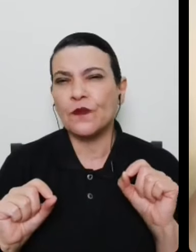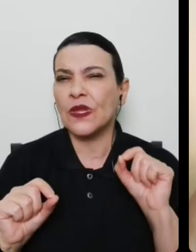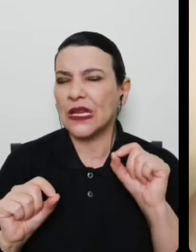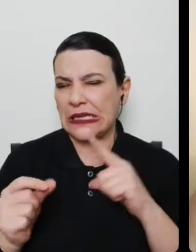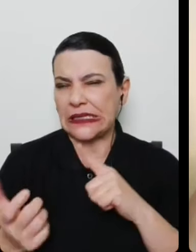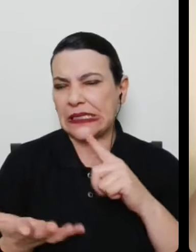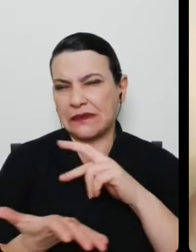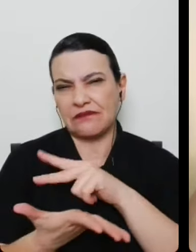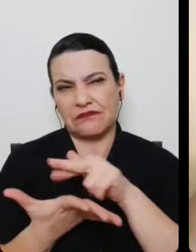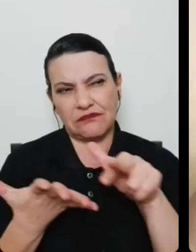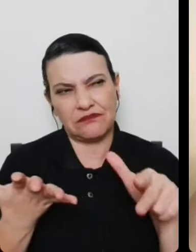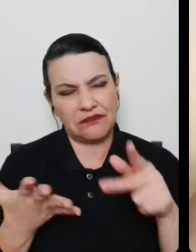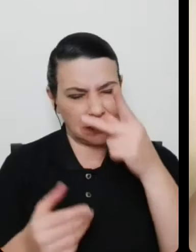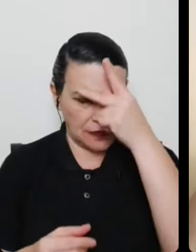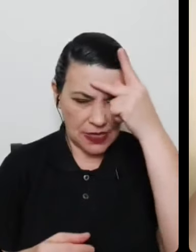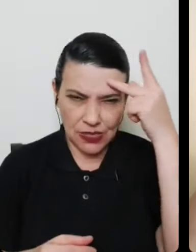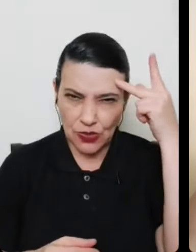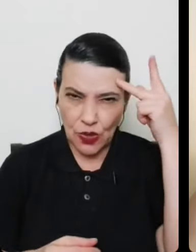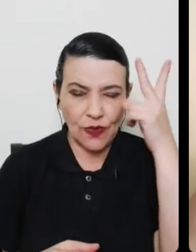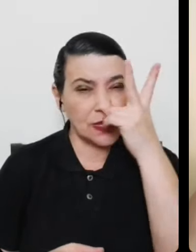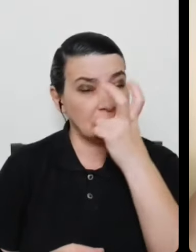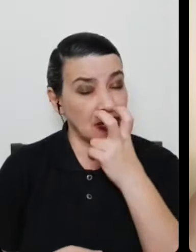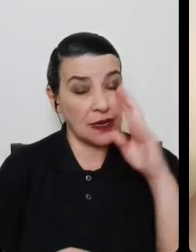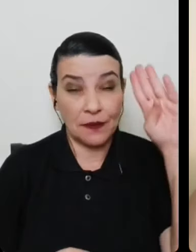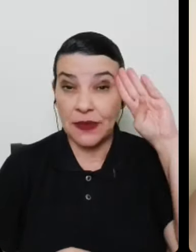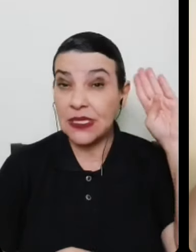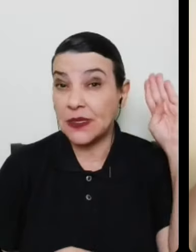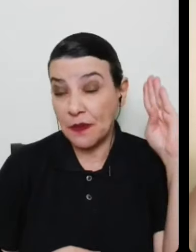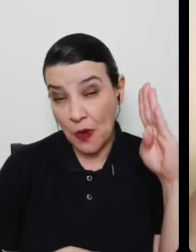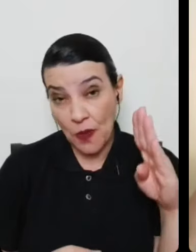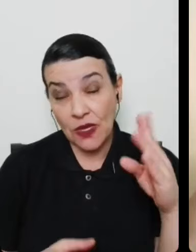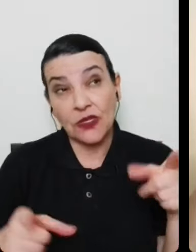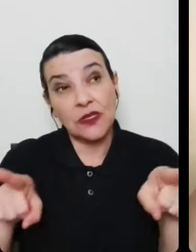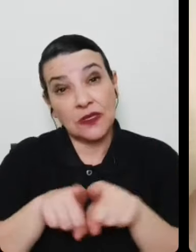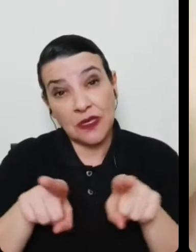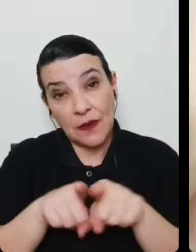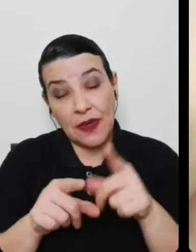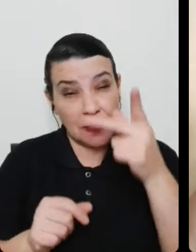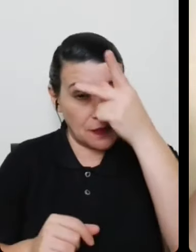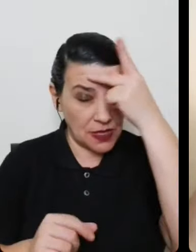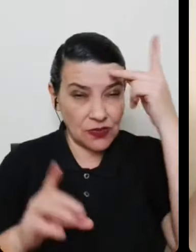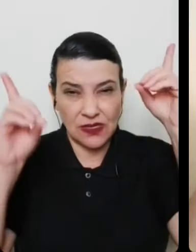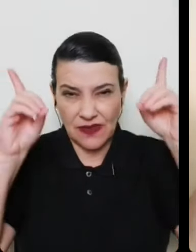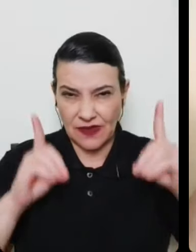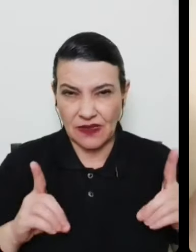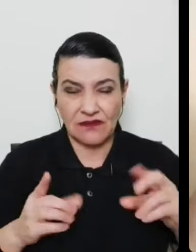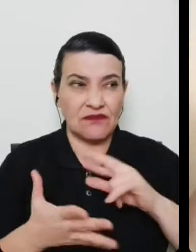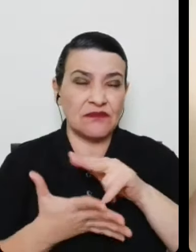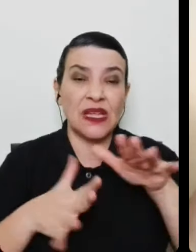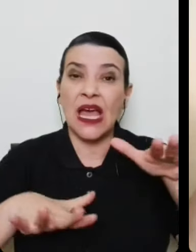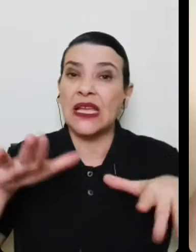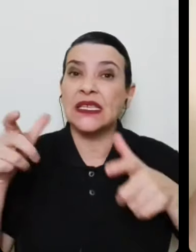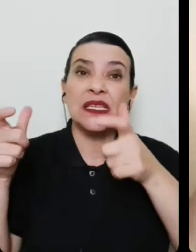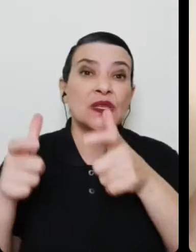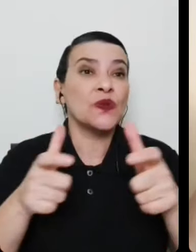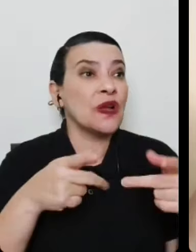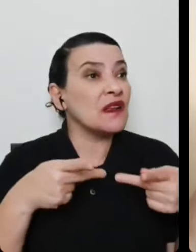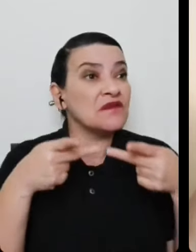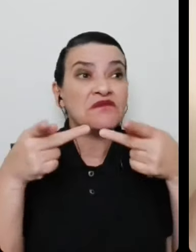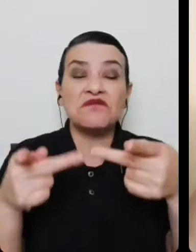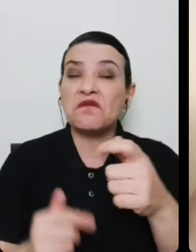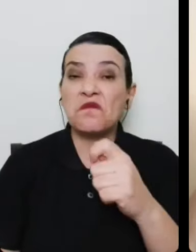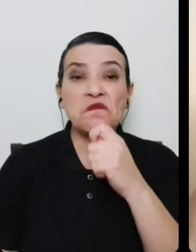muitas das pessoas com deficiência visual, principalmente, ou das pessoas com deficiência em geral, não vão a esses espaços